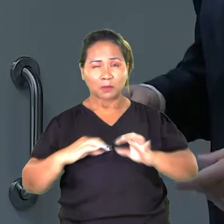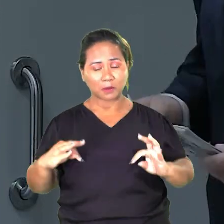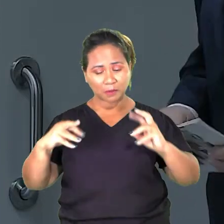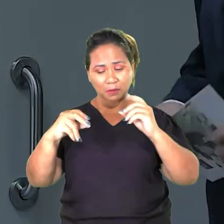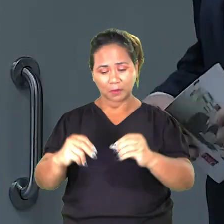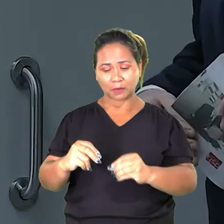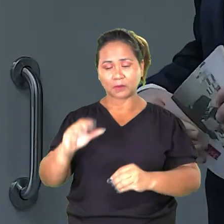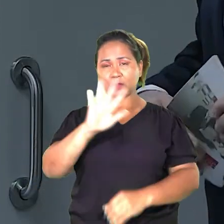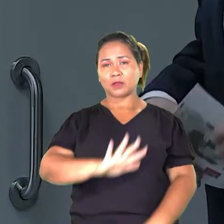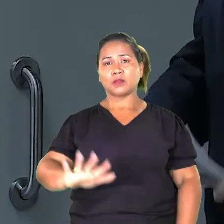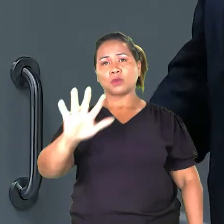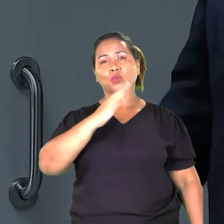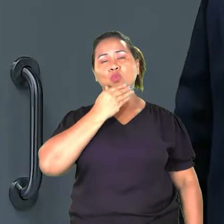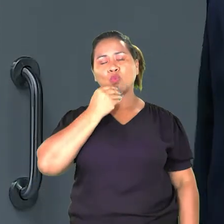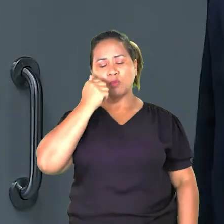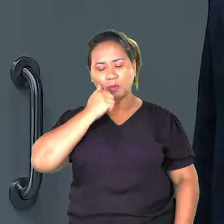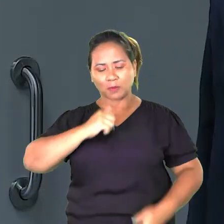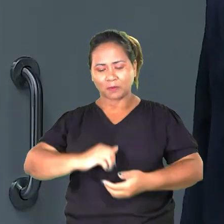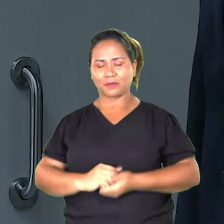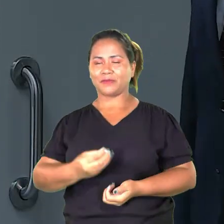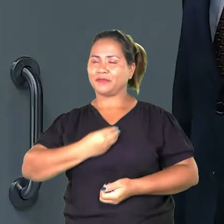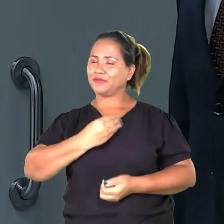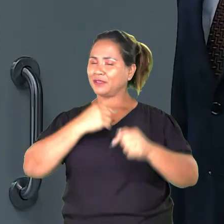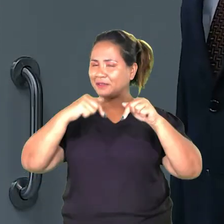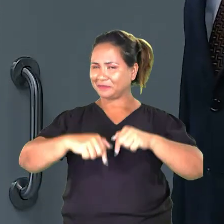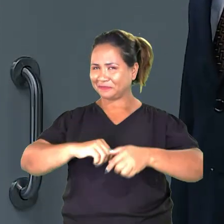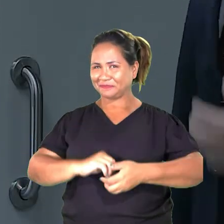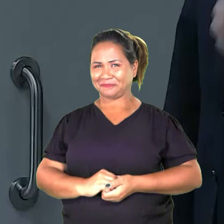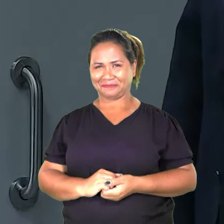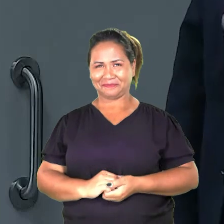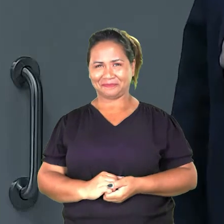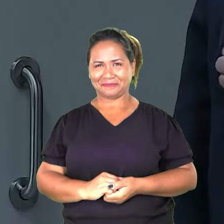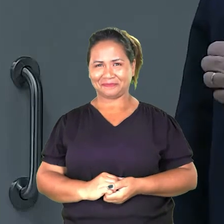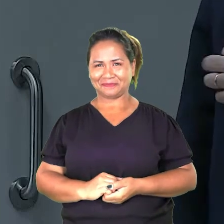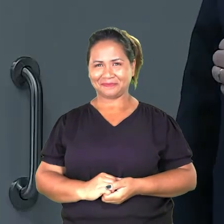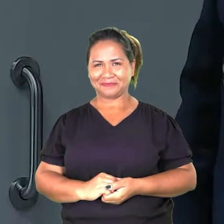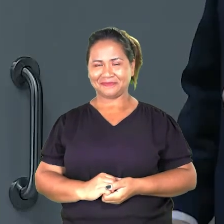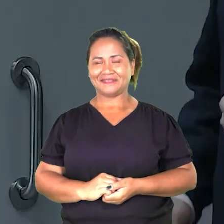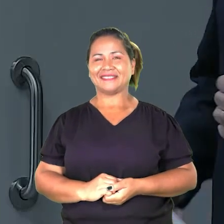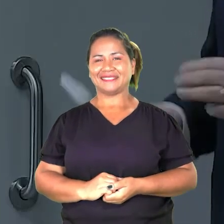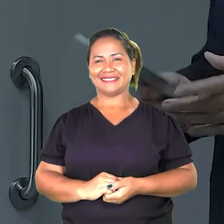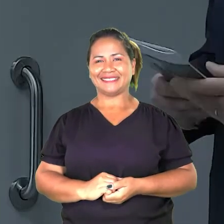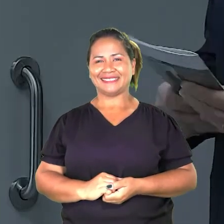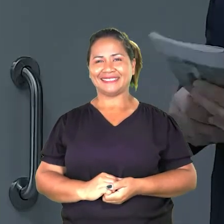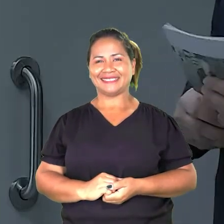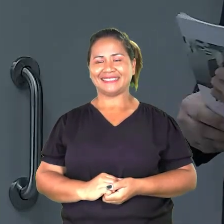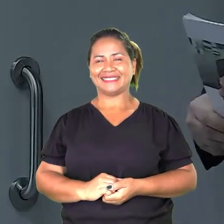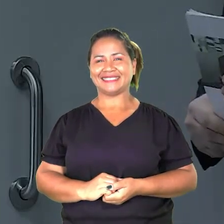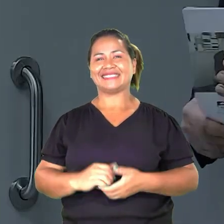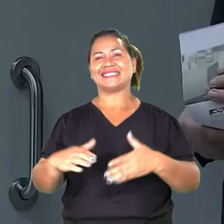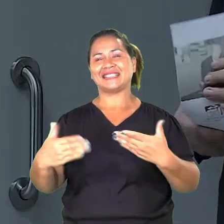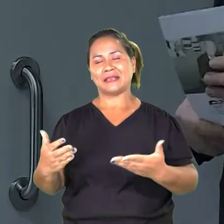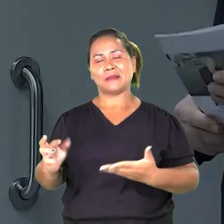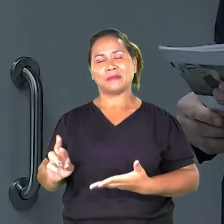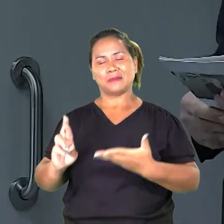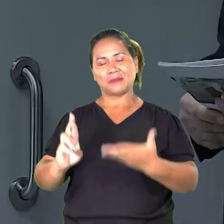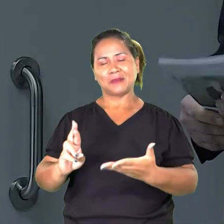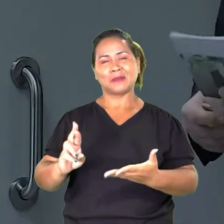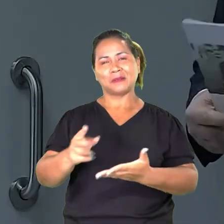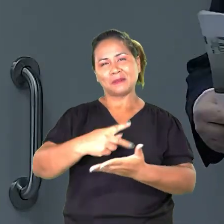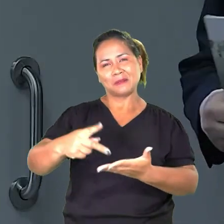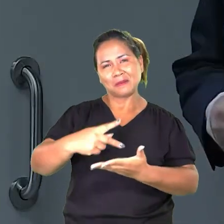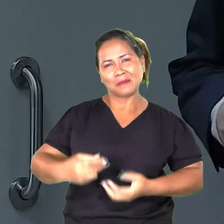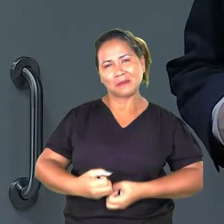também a todas e a todos os presentes. Em nome da neta do poeta